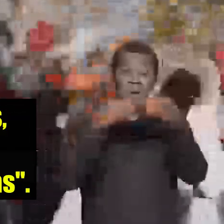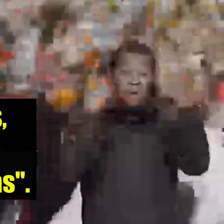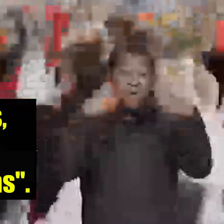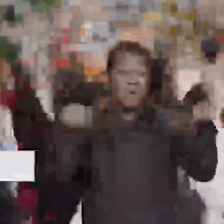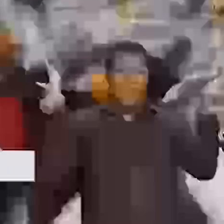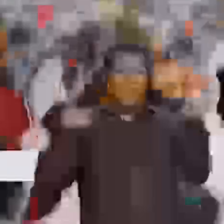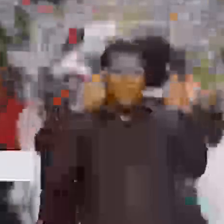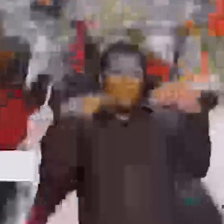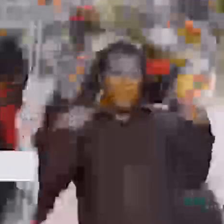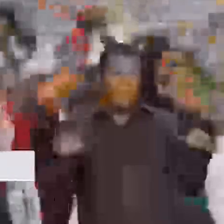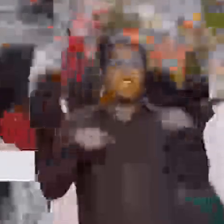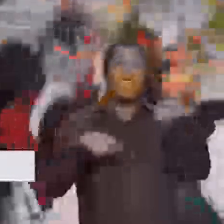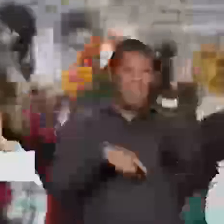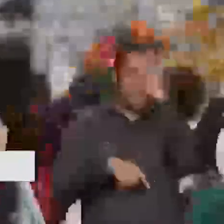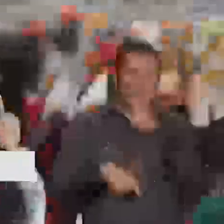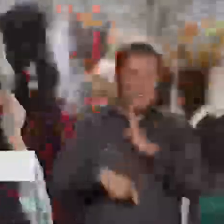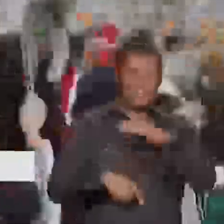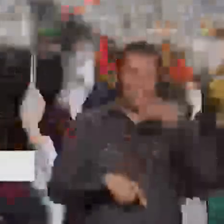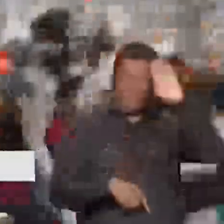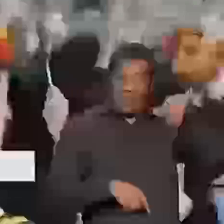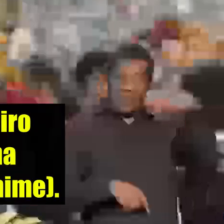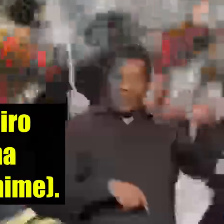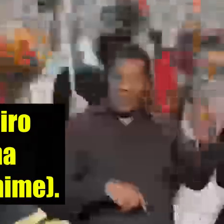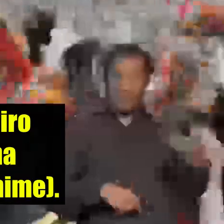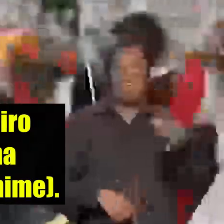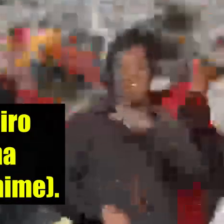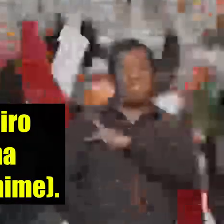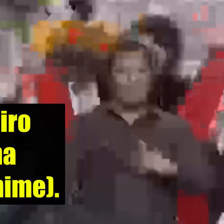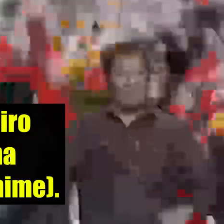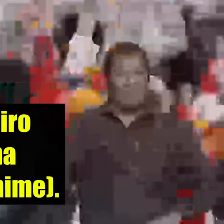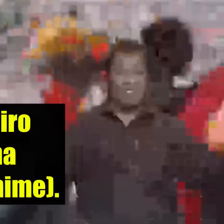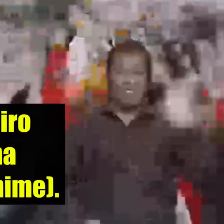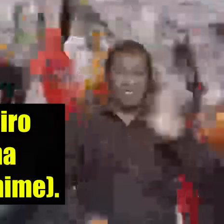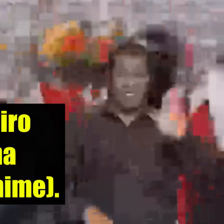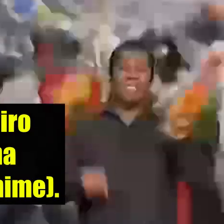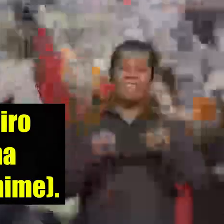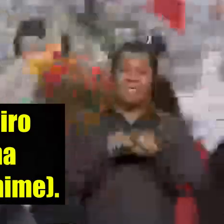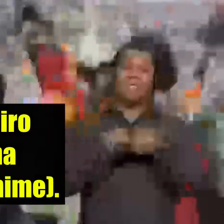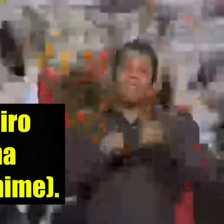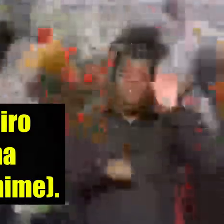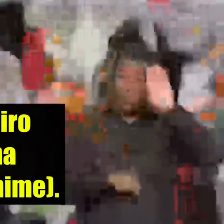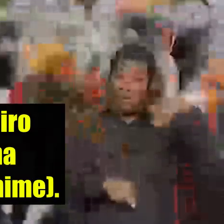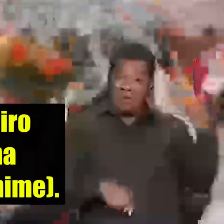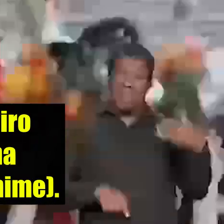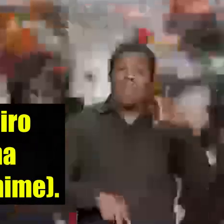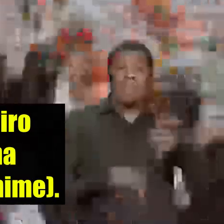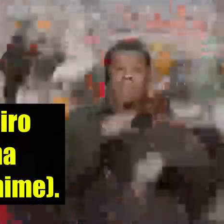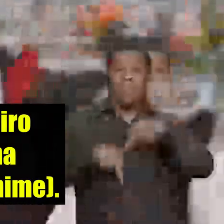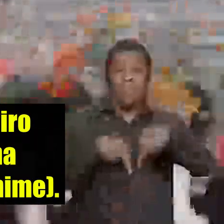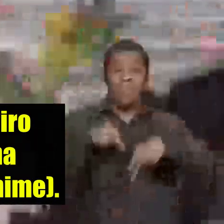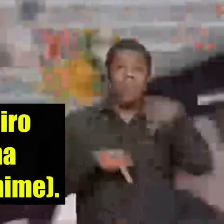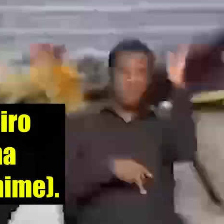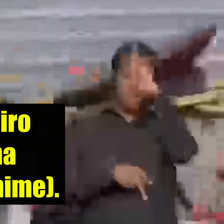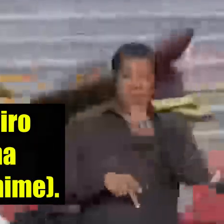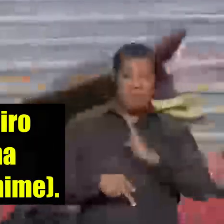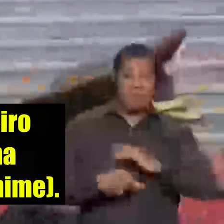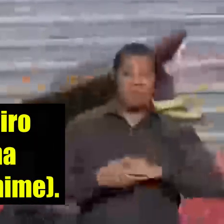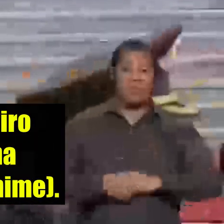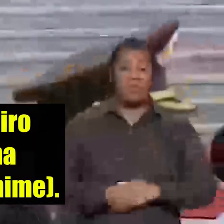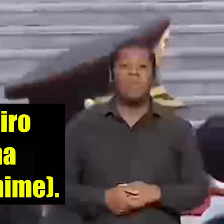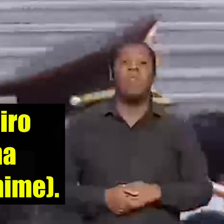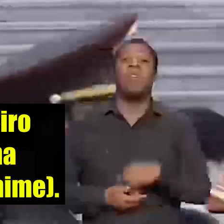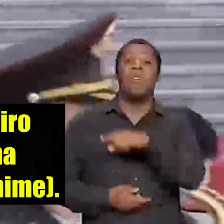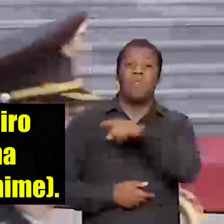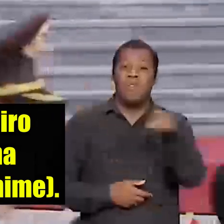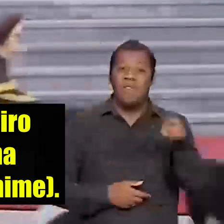uma música brasileira em homenagem ao presidente Lula e a todo o povo brasileiro. A gente pode reconhecer essa